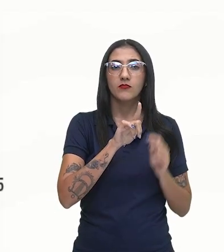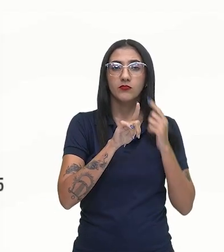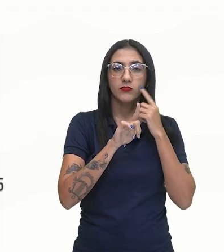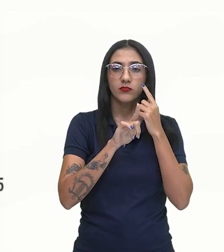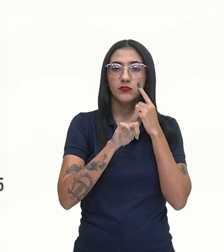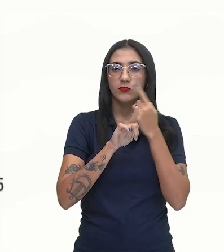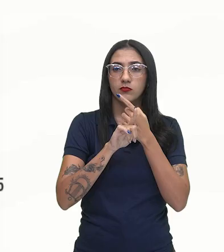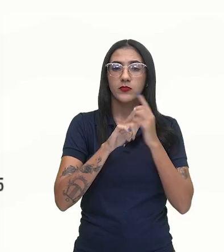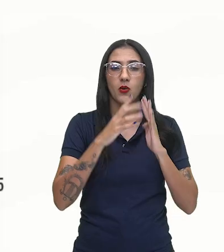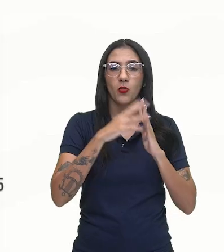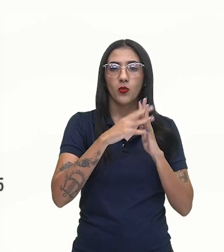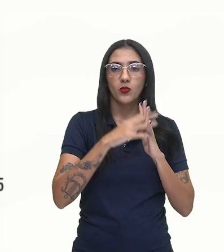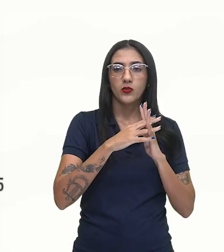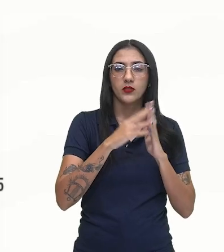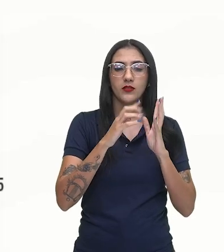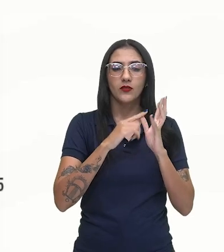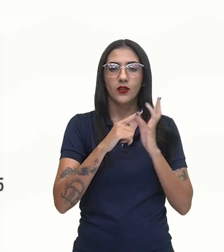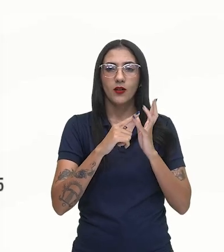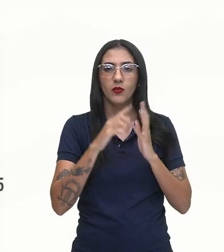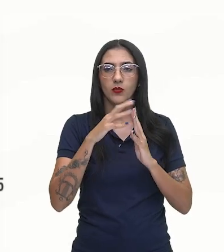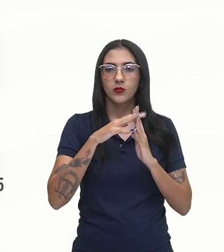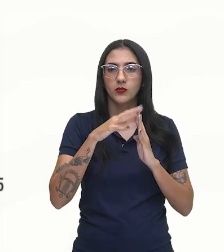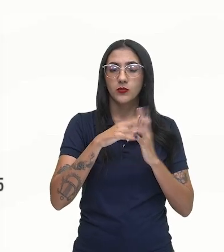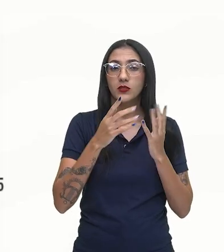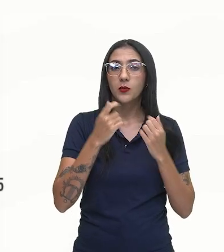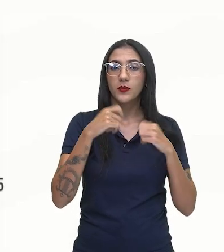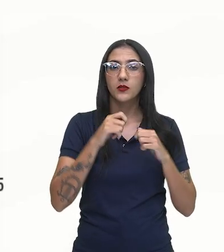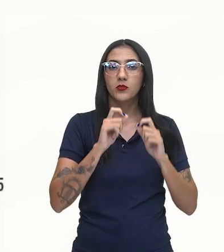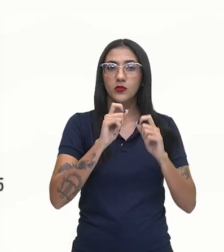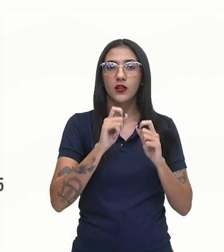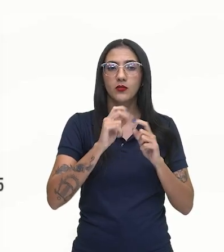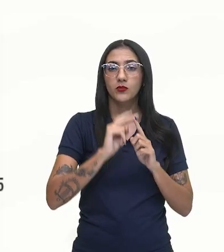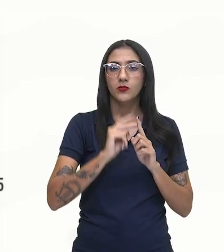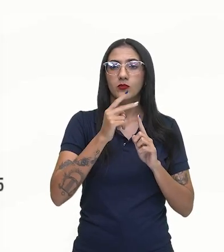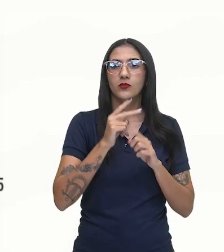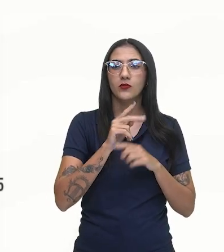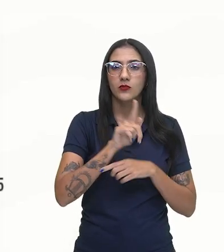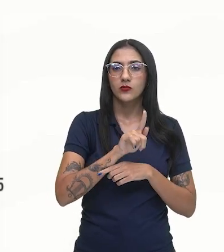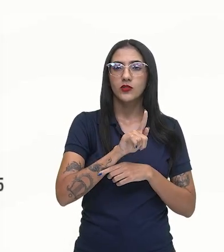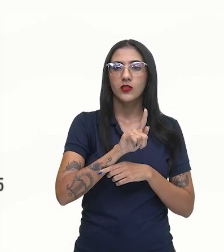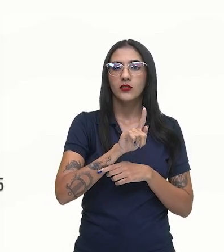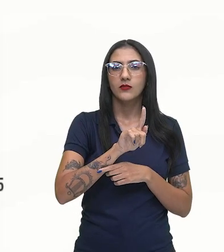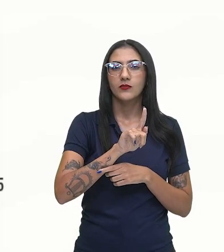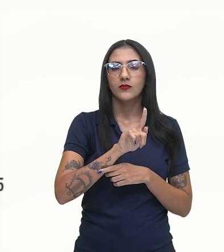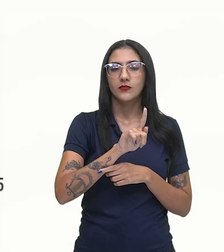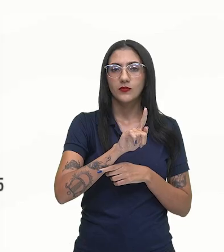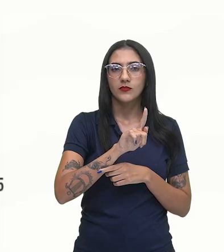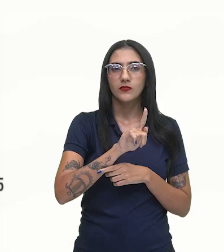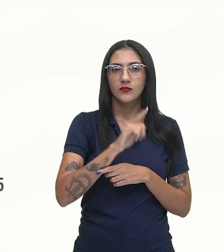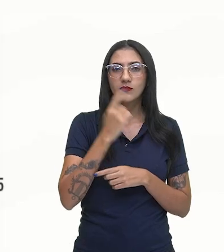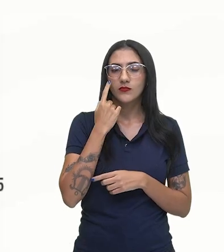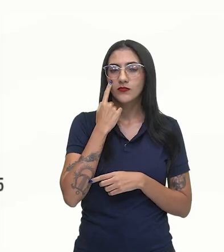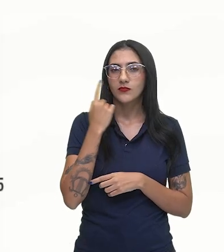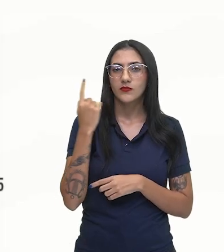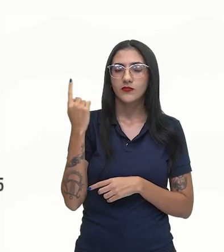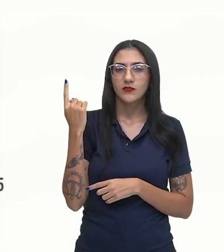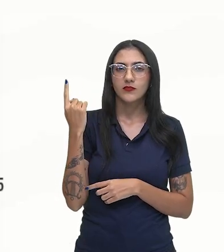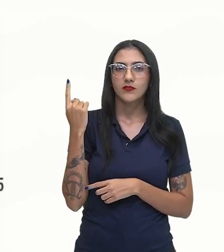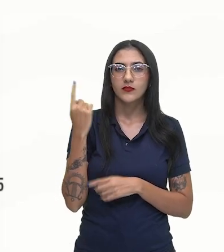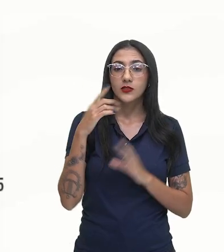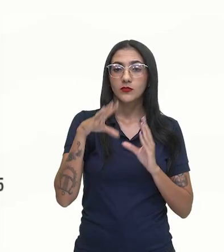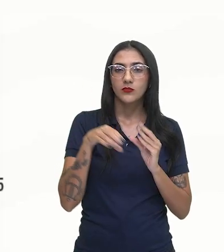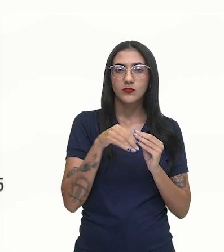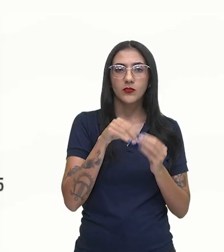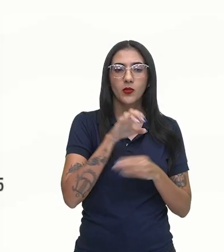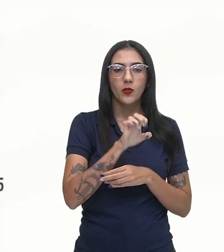em consoante vogal consoante, então eu tenho que duplicar, né, o último G para